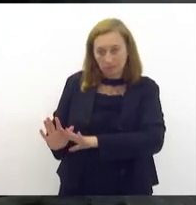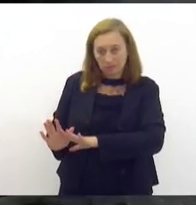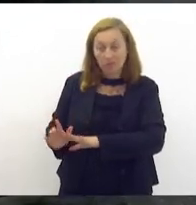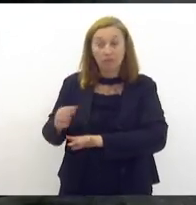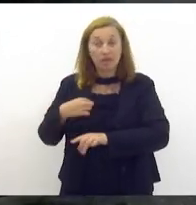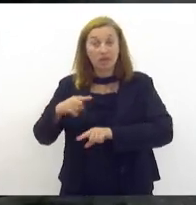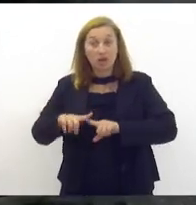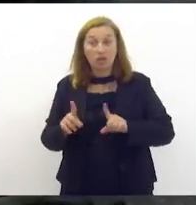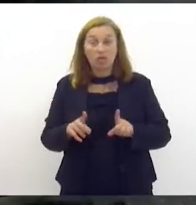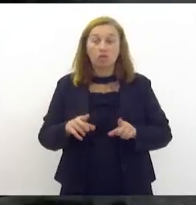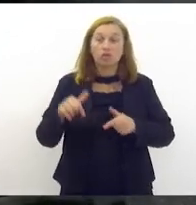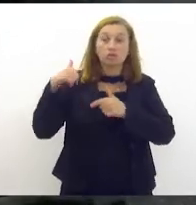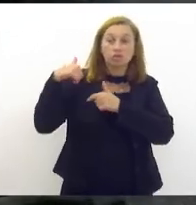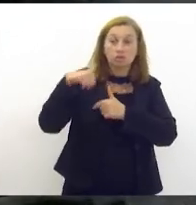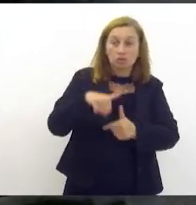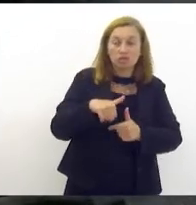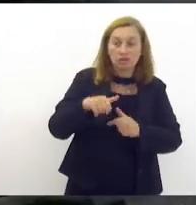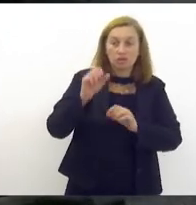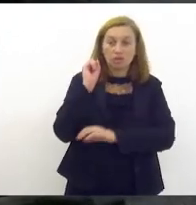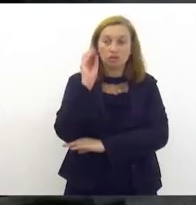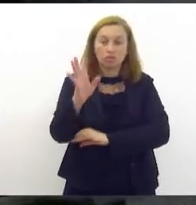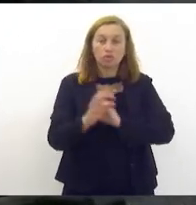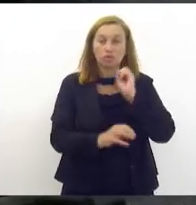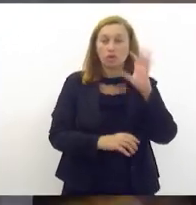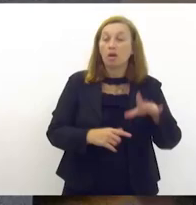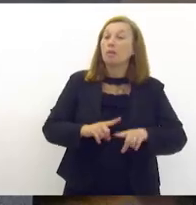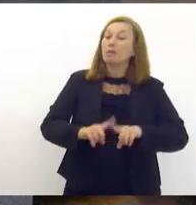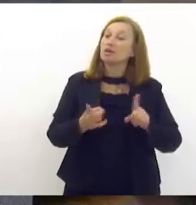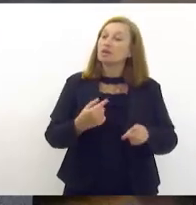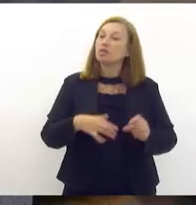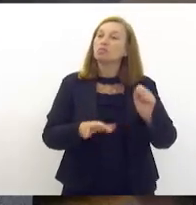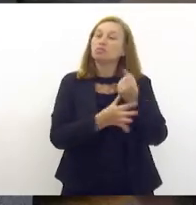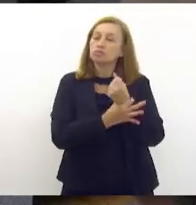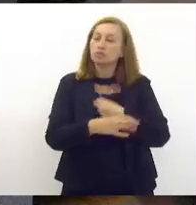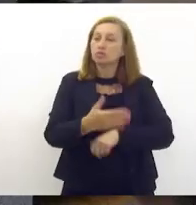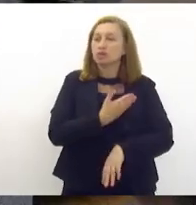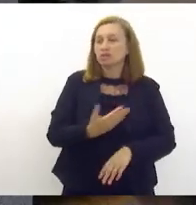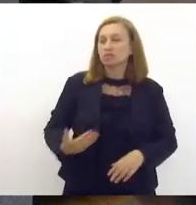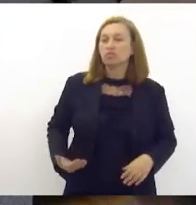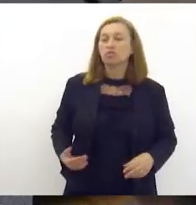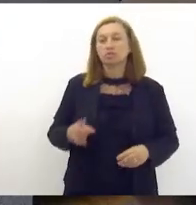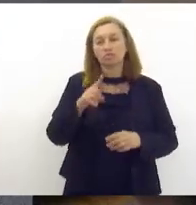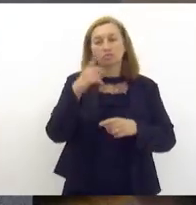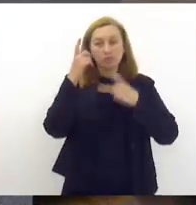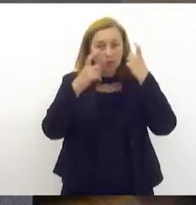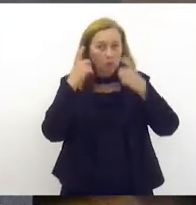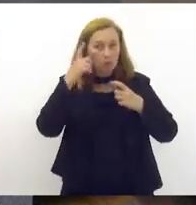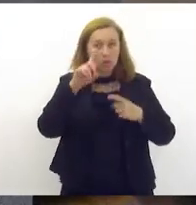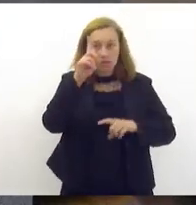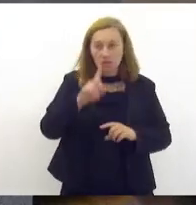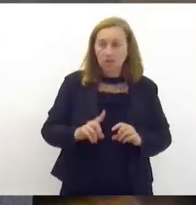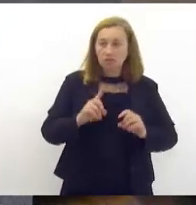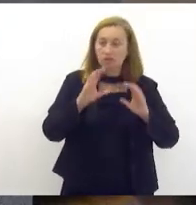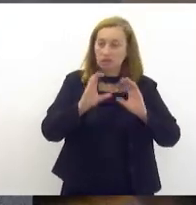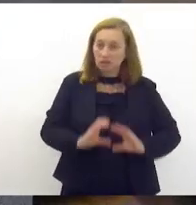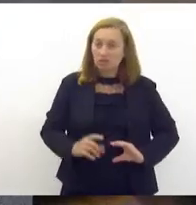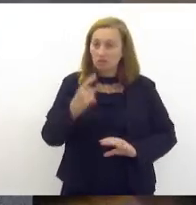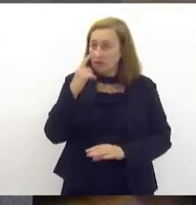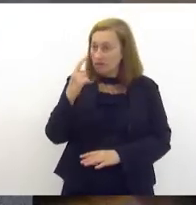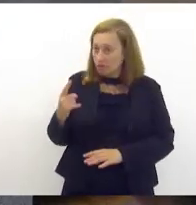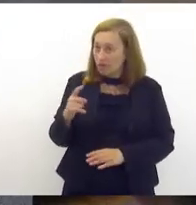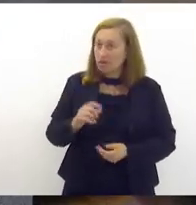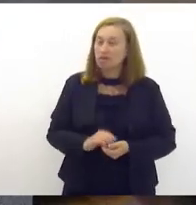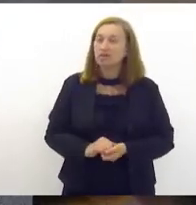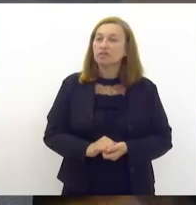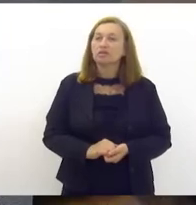ambiente, mas eu me preocupo com a segurança e me preocupo com o direito do cidadão. Vossa Excelência vai ver como está